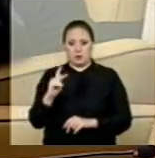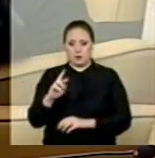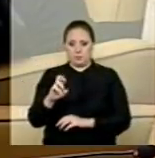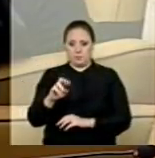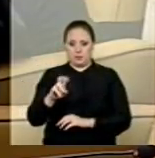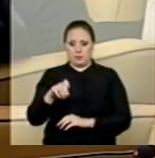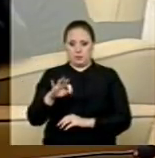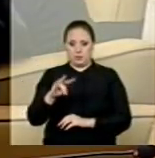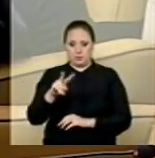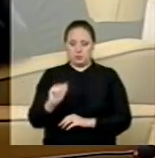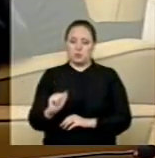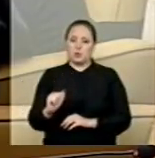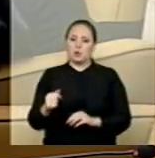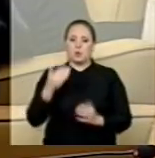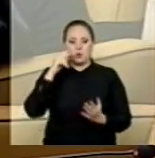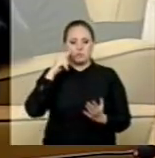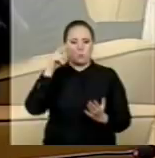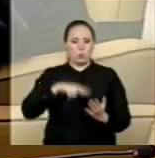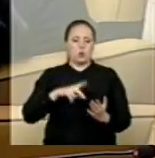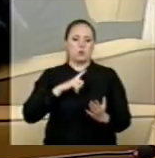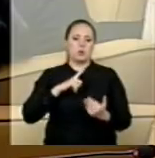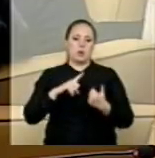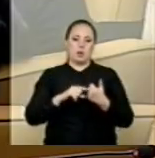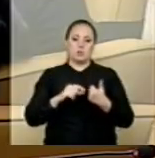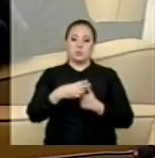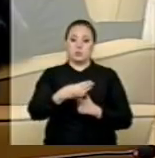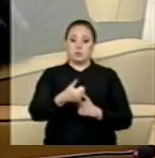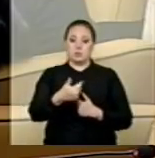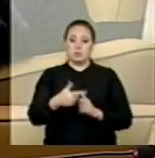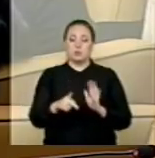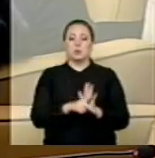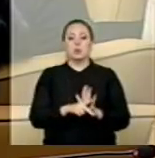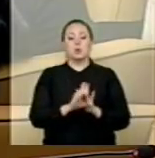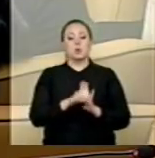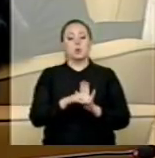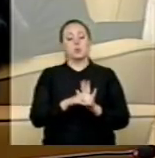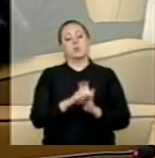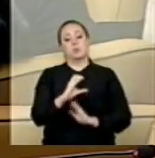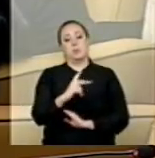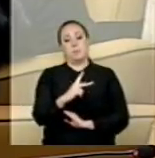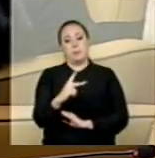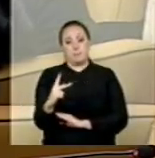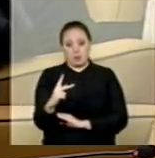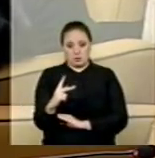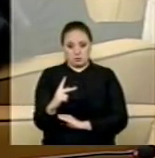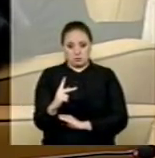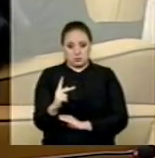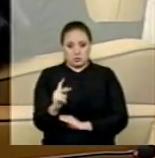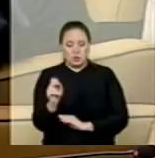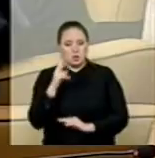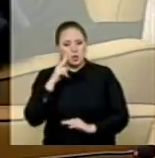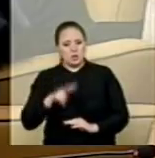os requisitos do artigo 312 do Código de Processo Penal, e se revelem inadequadas